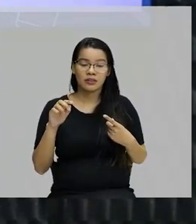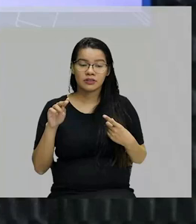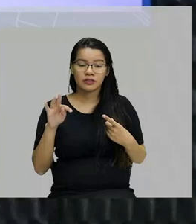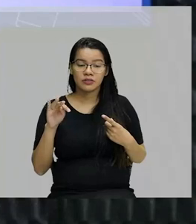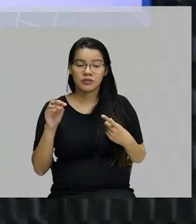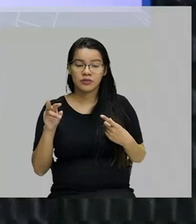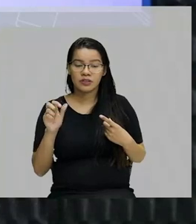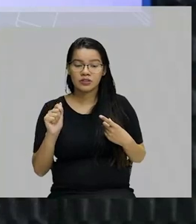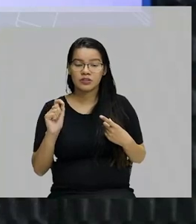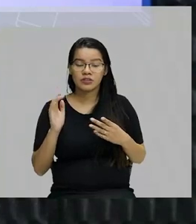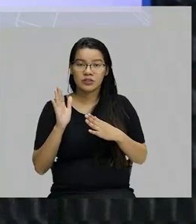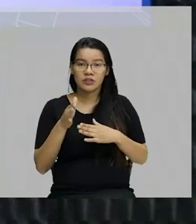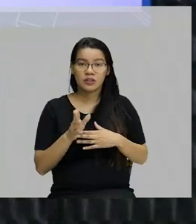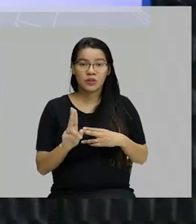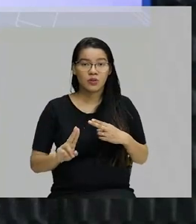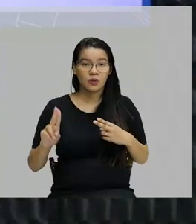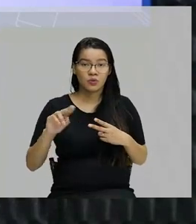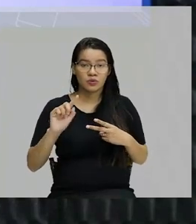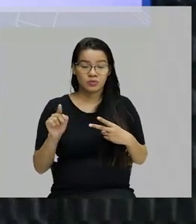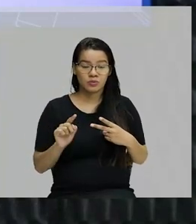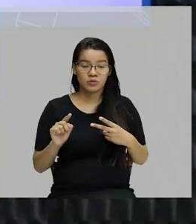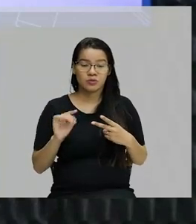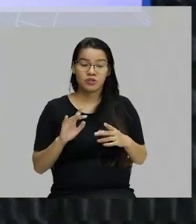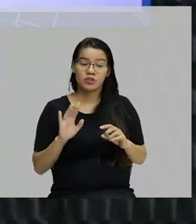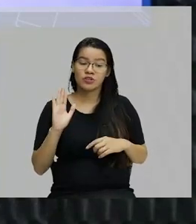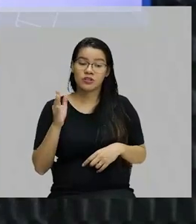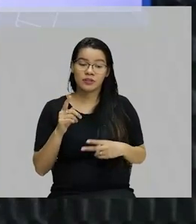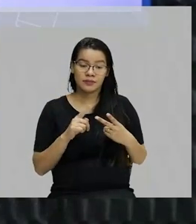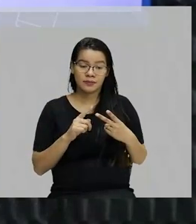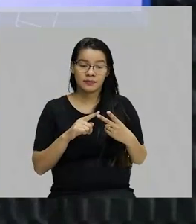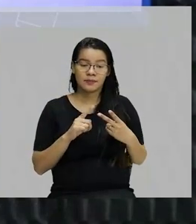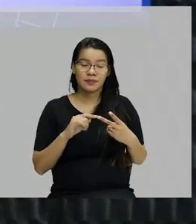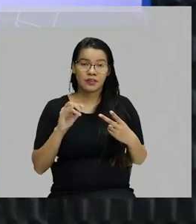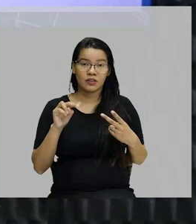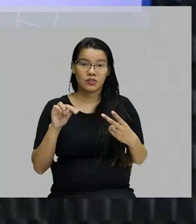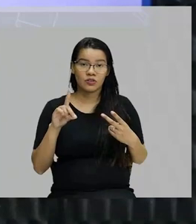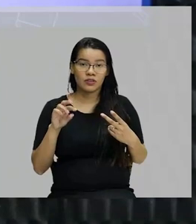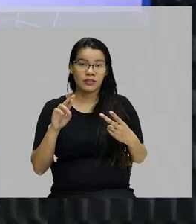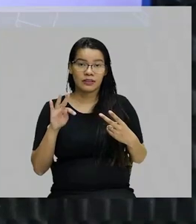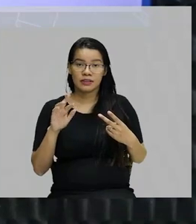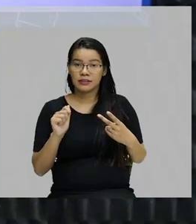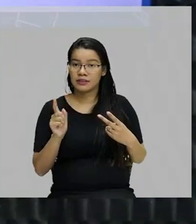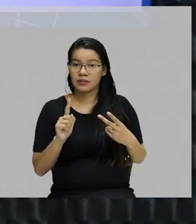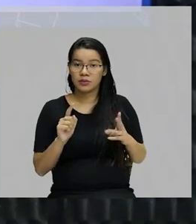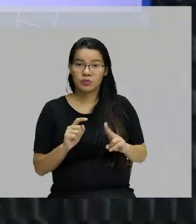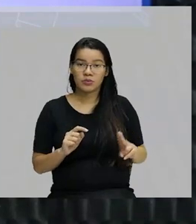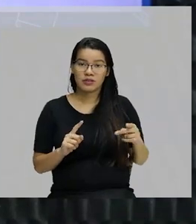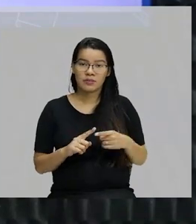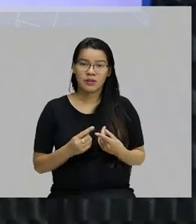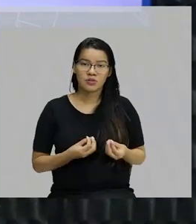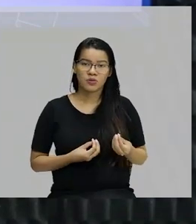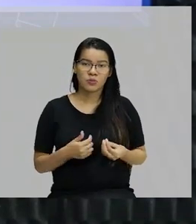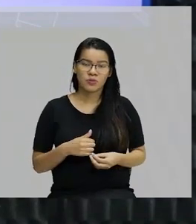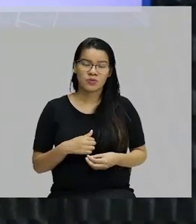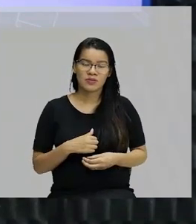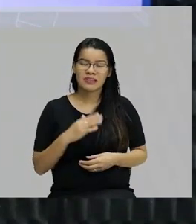sinal de interrogação o ponto de interrogação já na outra na interrogativa indireta ele não utiliza e como é que eu vou saber que é uma